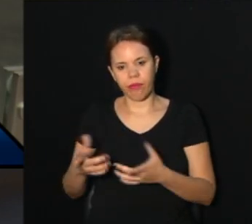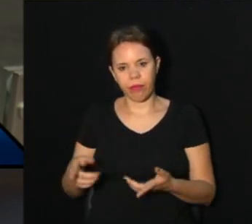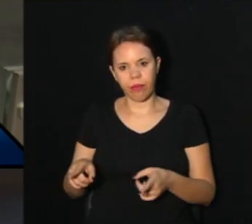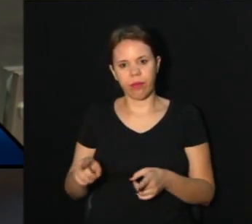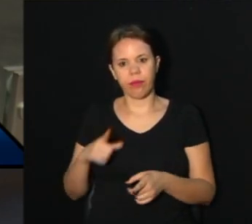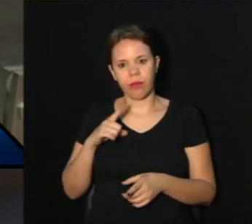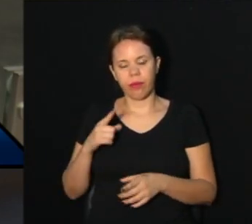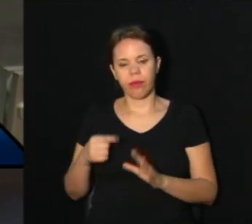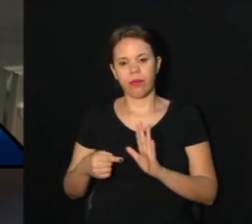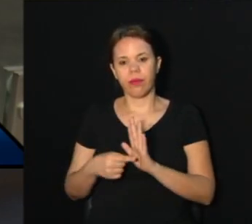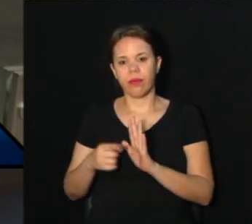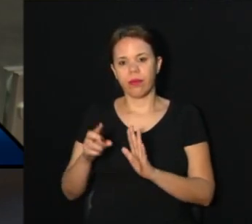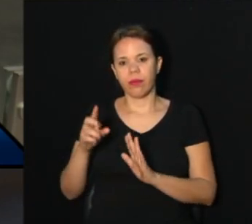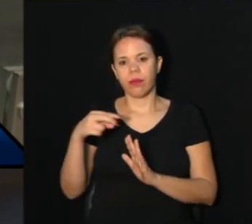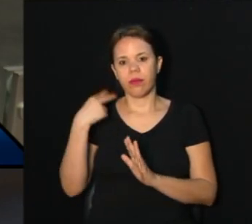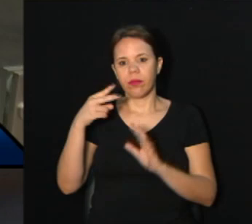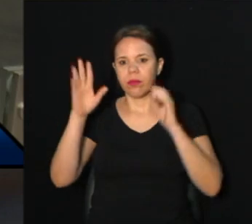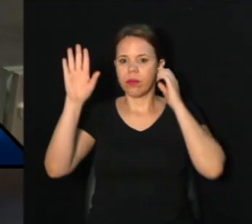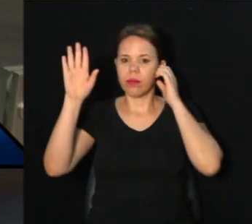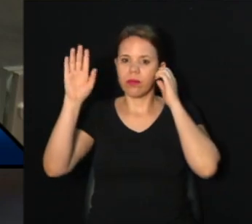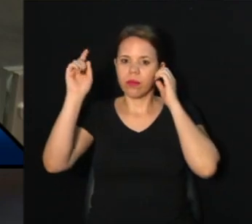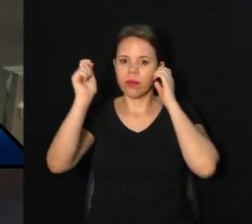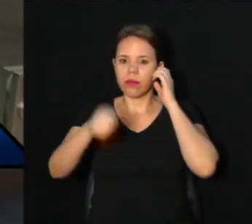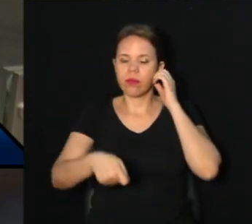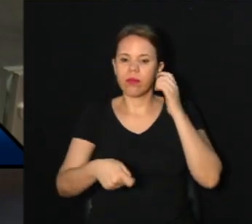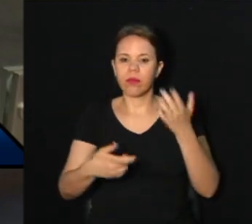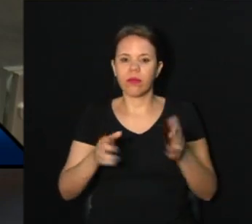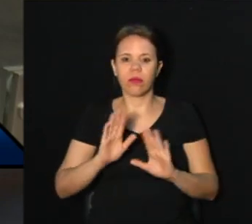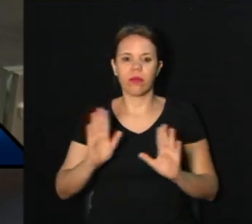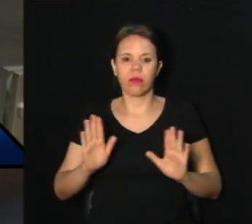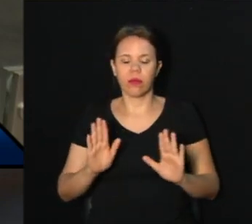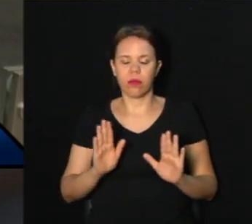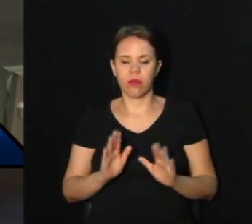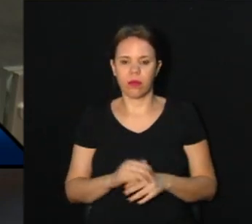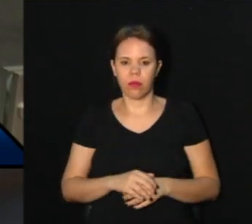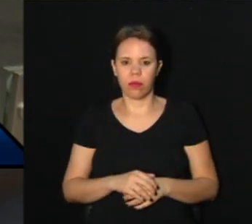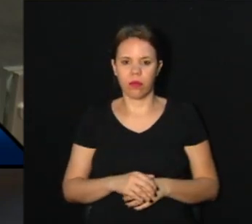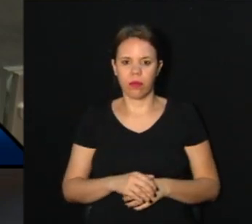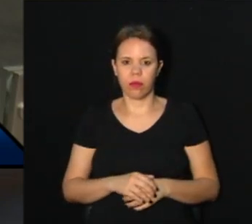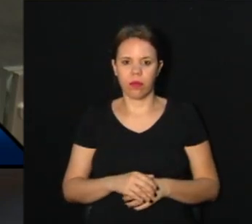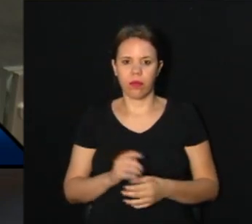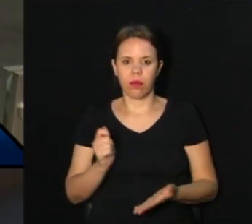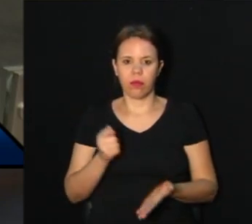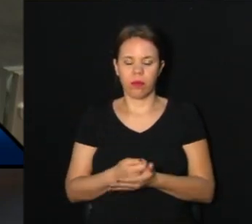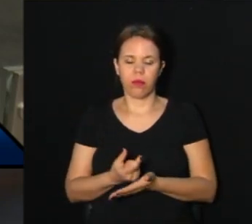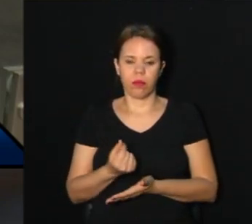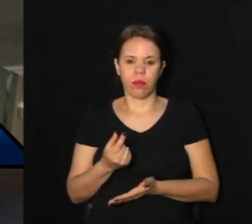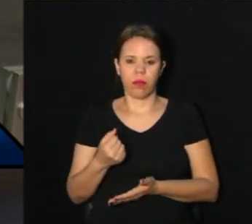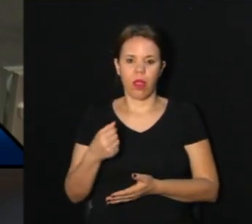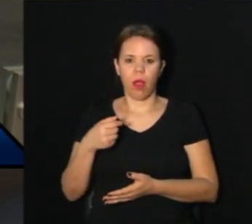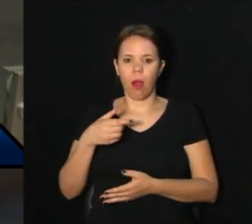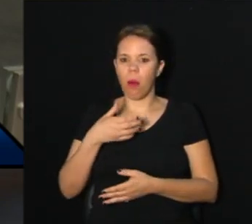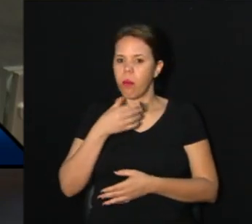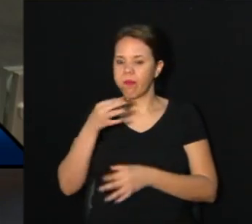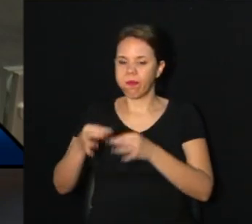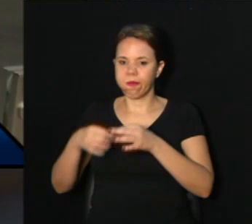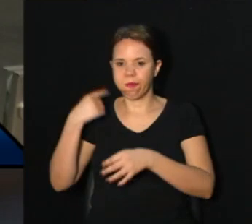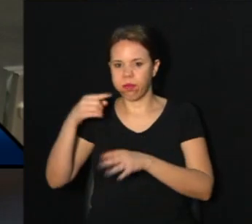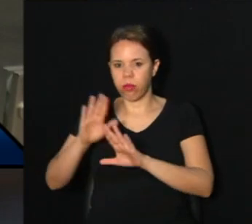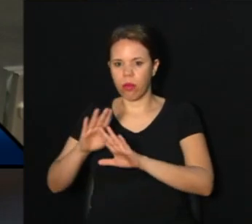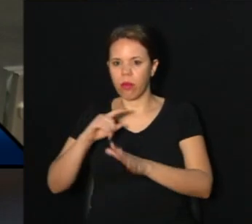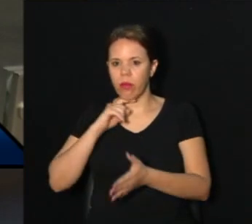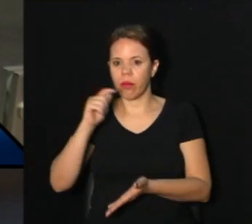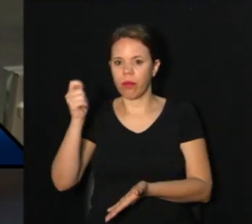e levantou um vereador e disse, eu não vou pagar bicho para procurador. Não, ele não estava pagando bicho